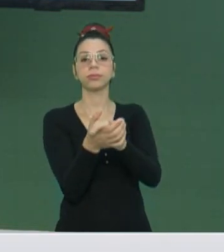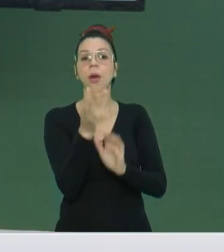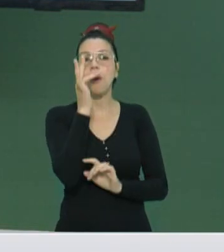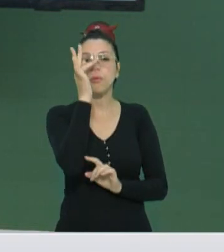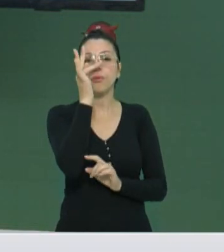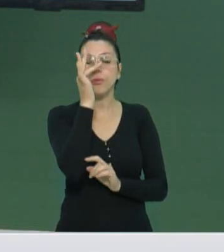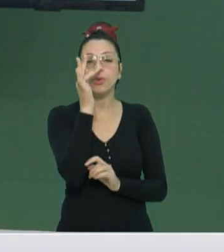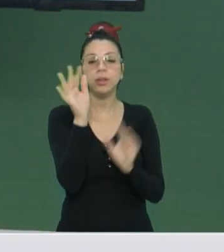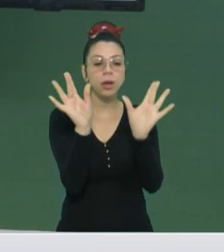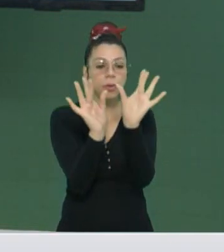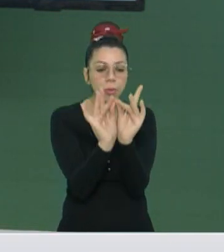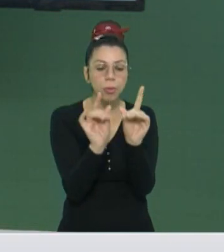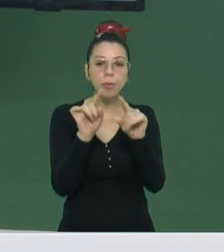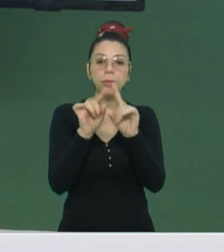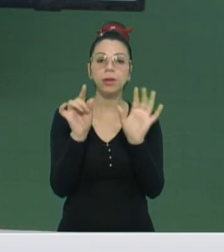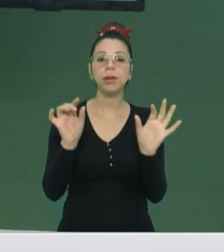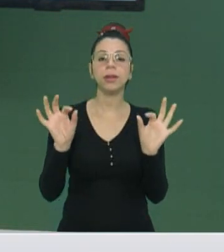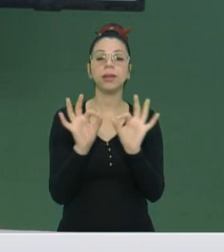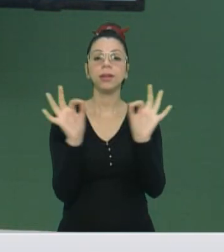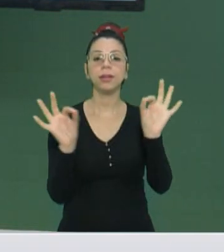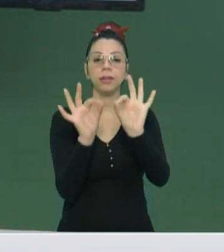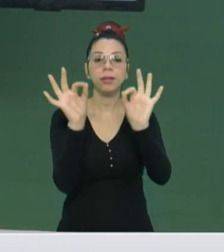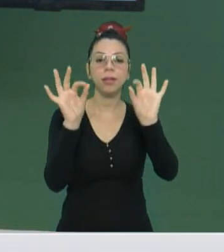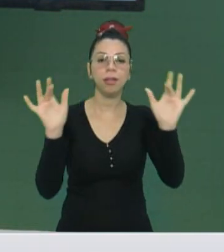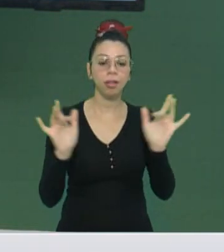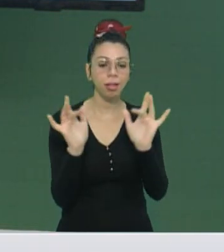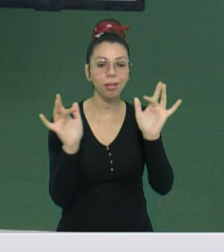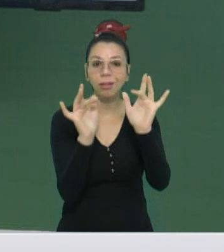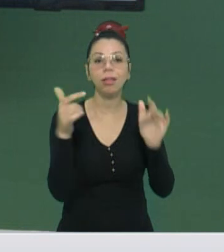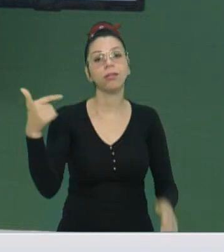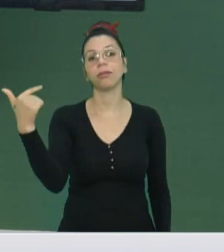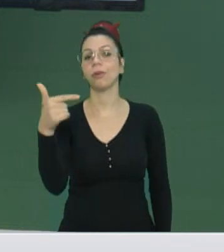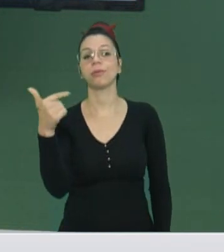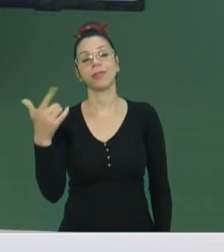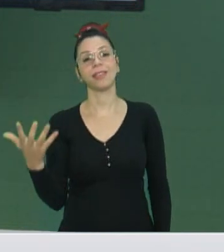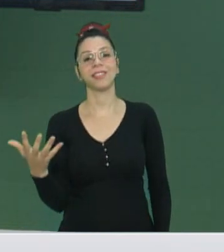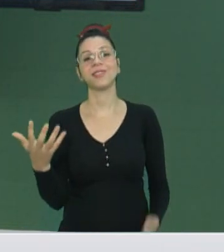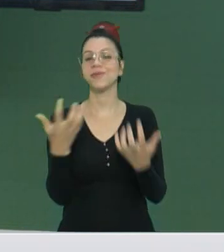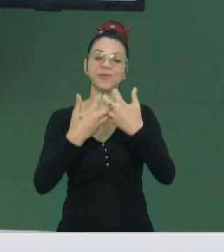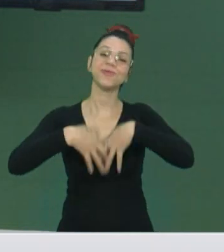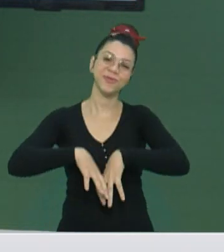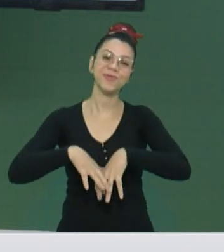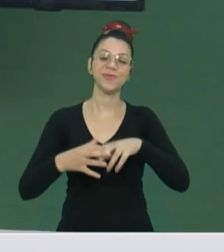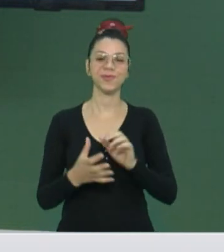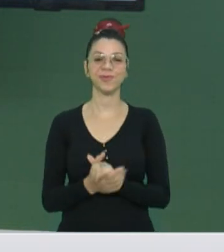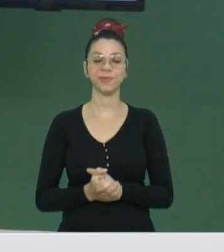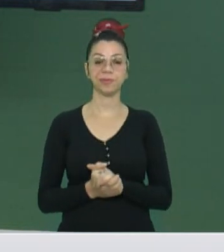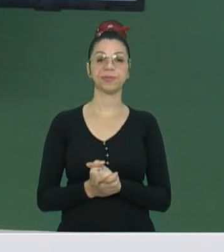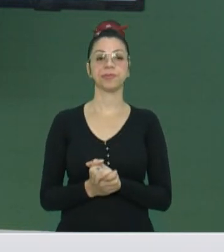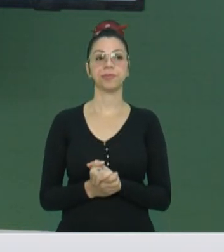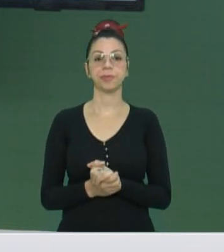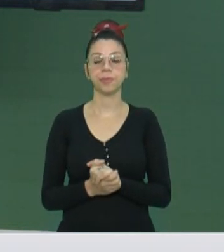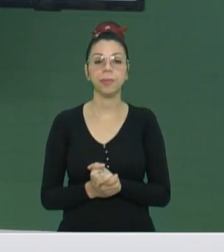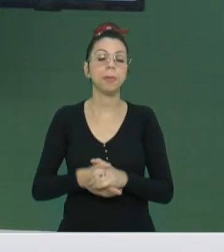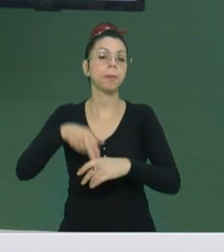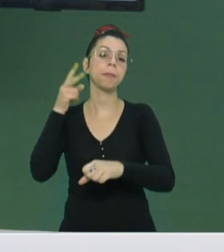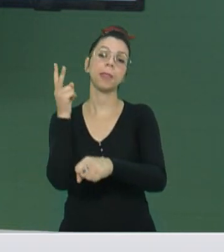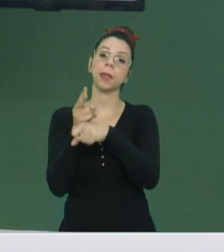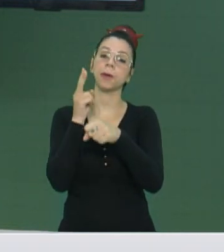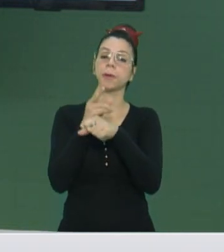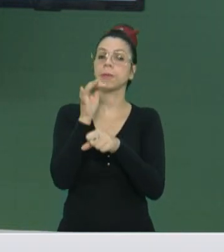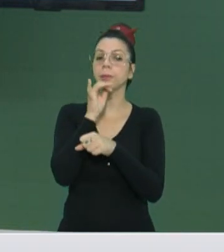não cria mosquito da dengue. O Aedes aegypti ali não funciona. Retire sempre água